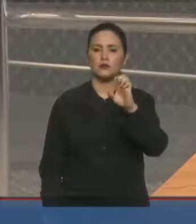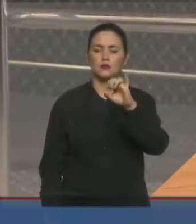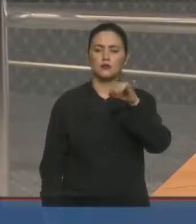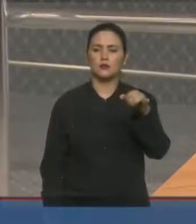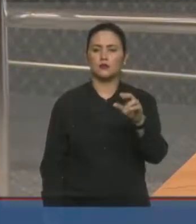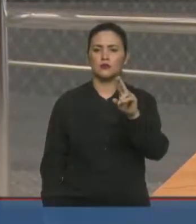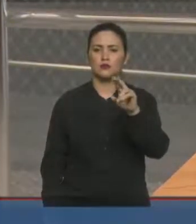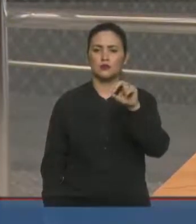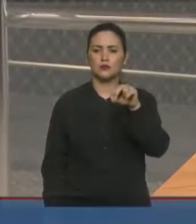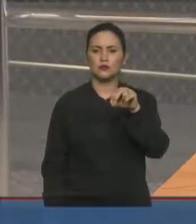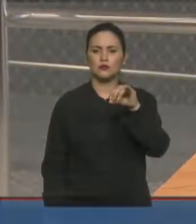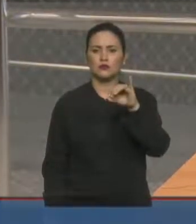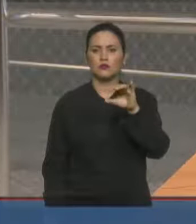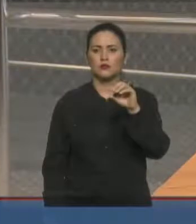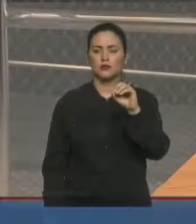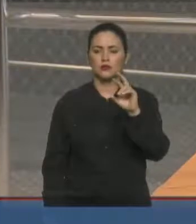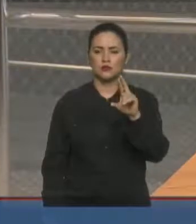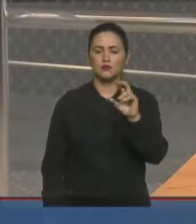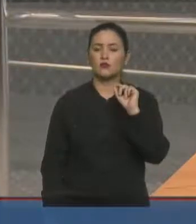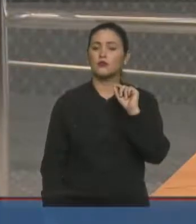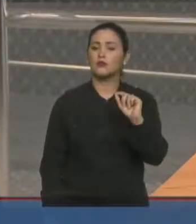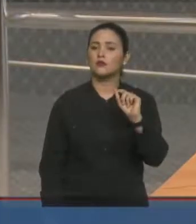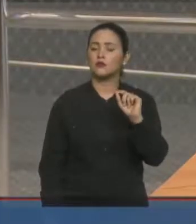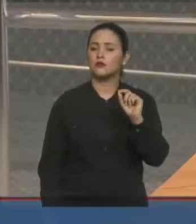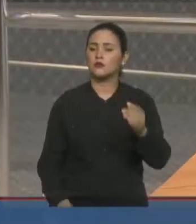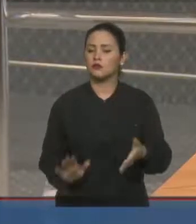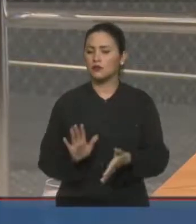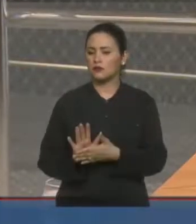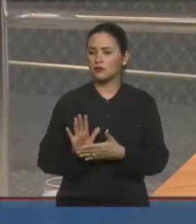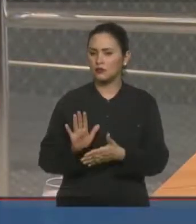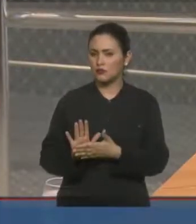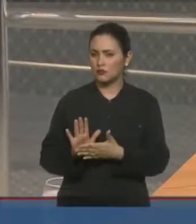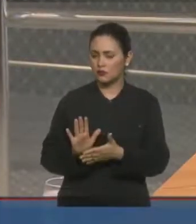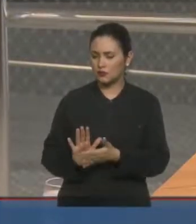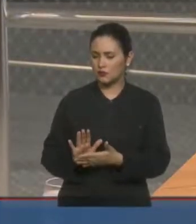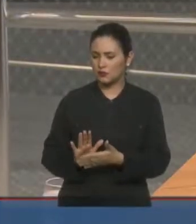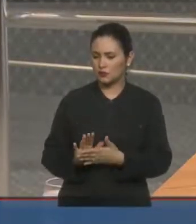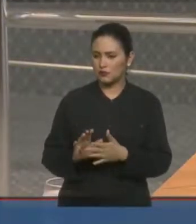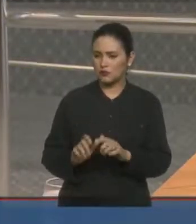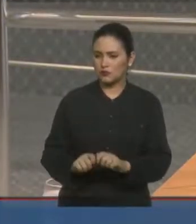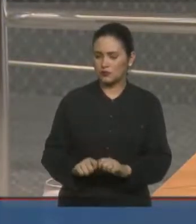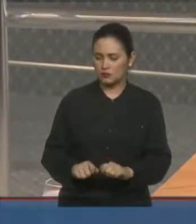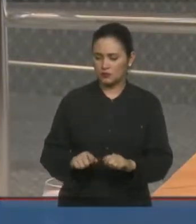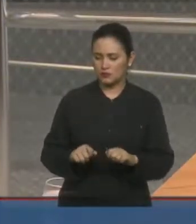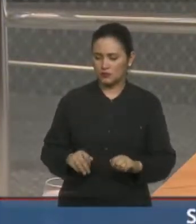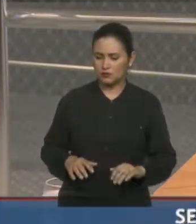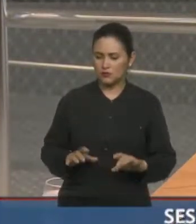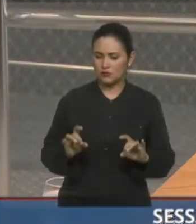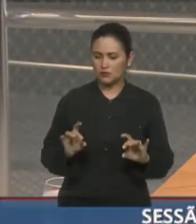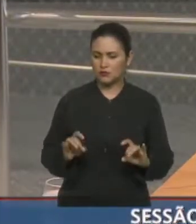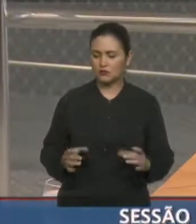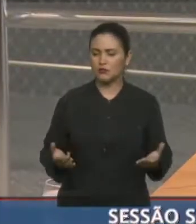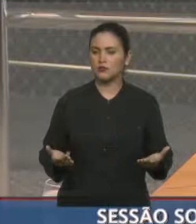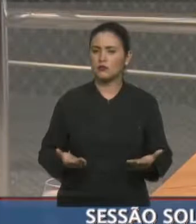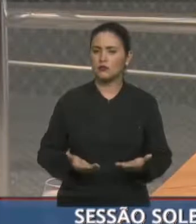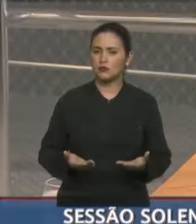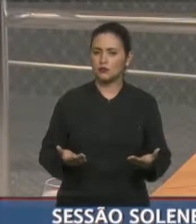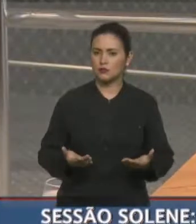pela iniciativa que foi referendada por essa Casa do Povo de prestar esse registro